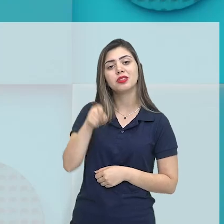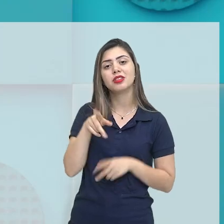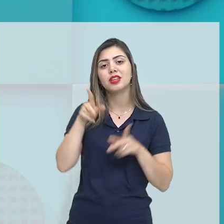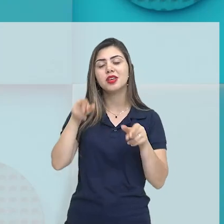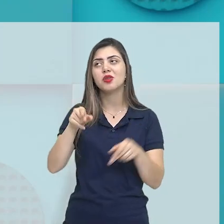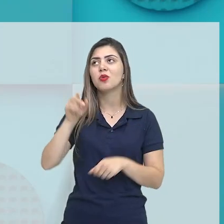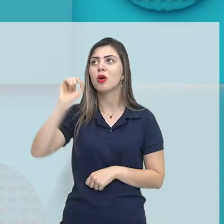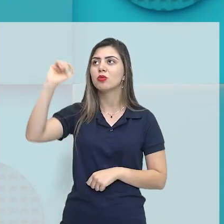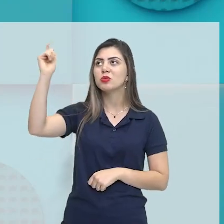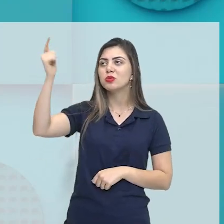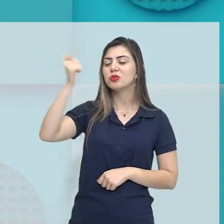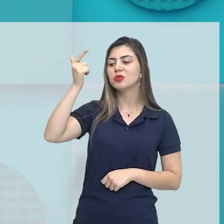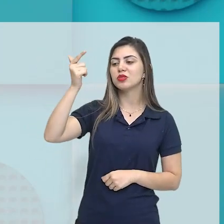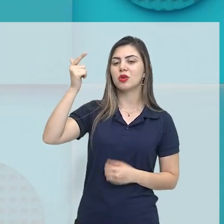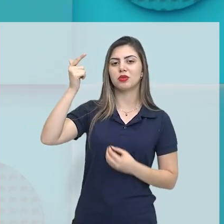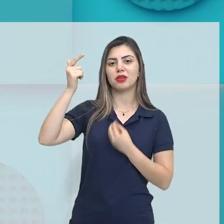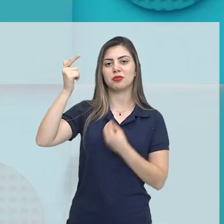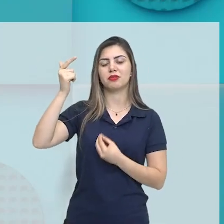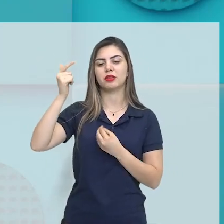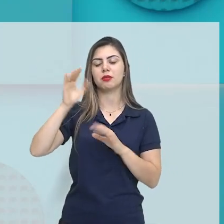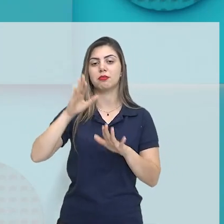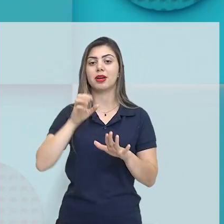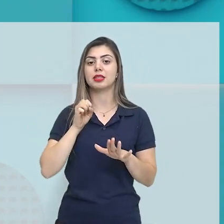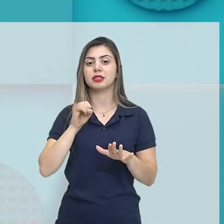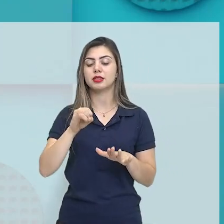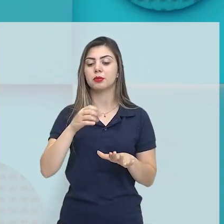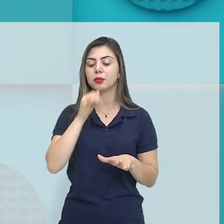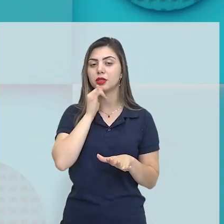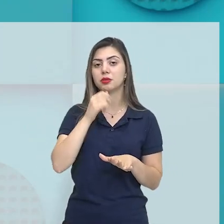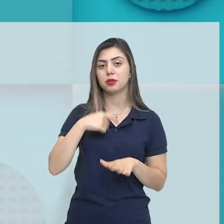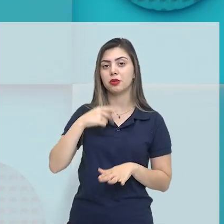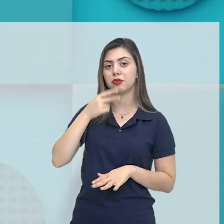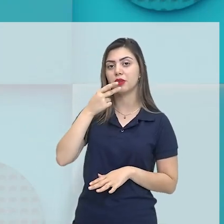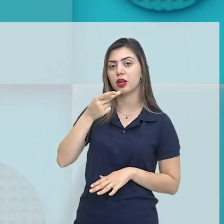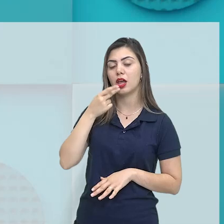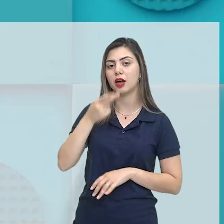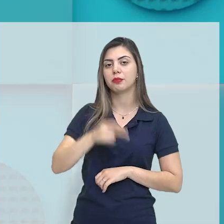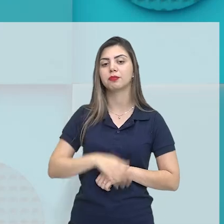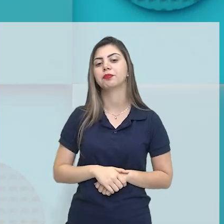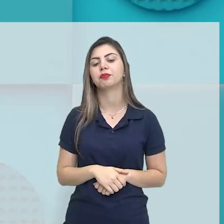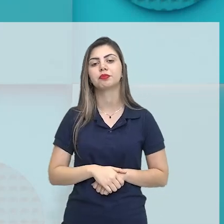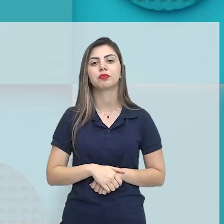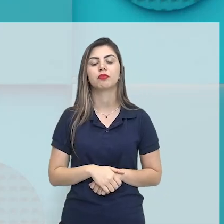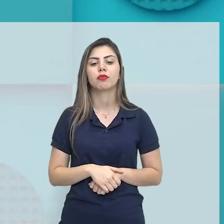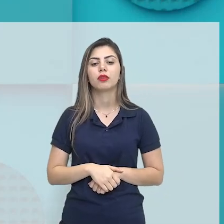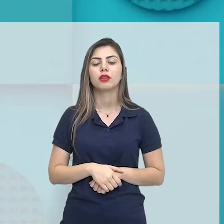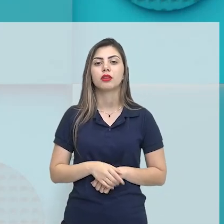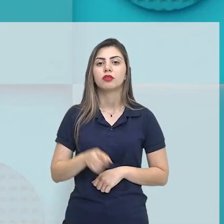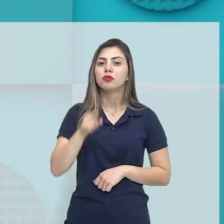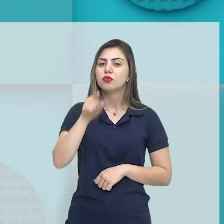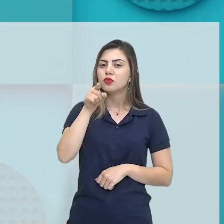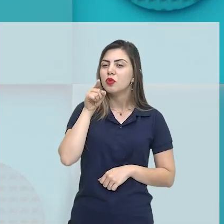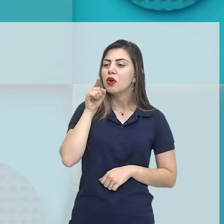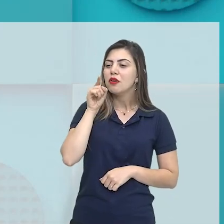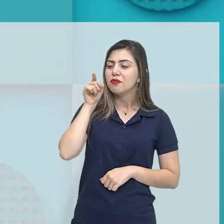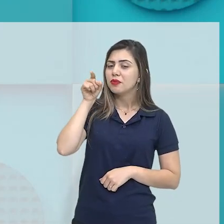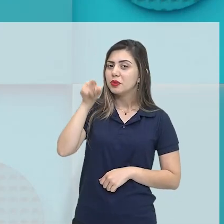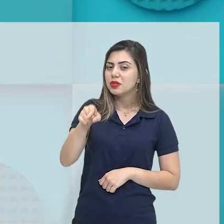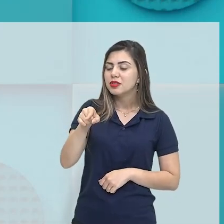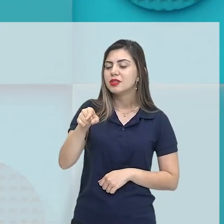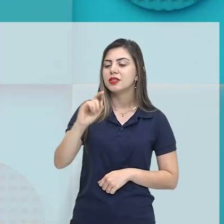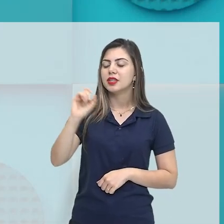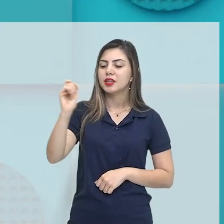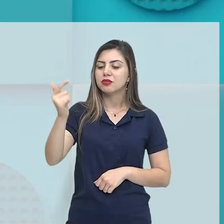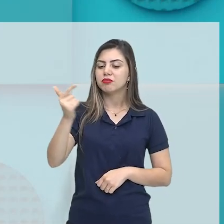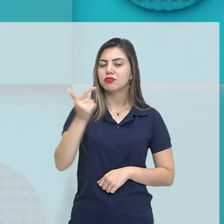Isto é comparação. Agora, se eu afirmar, você é o sol da minha vida.